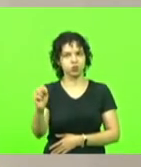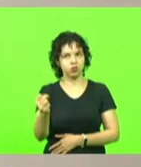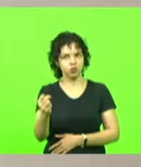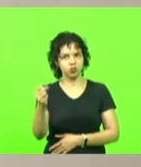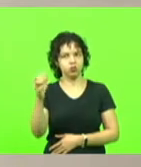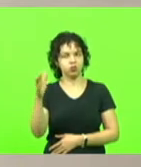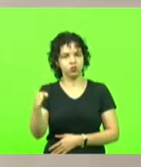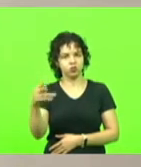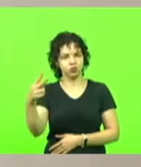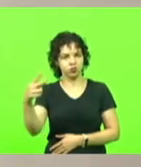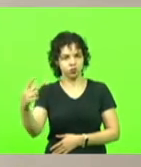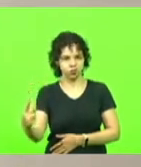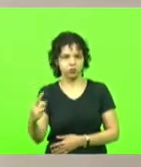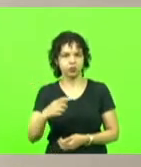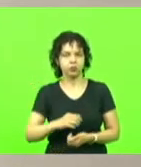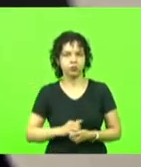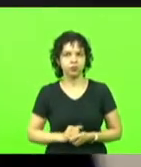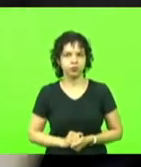0287.8/2021.